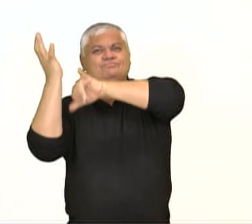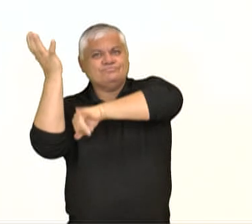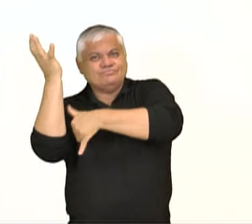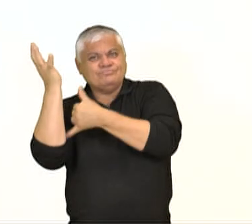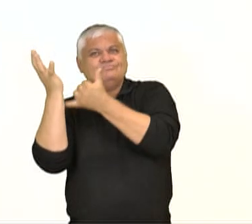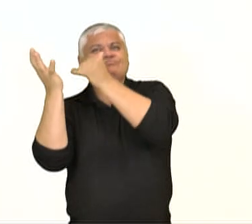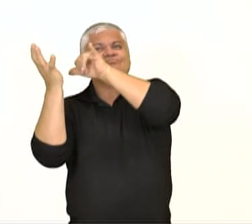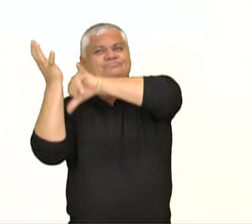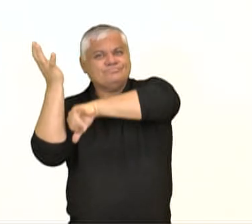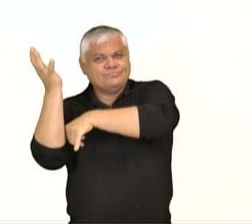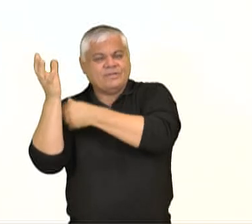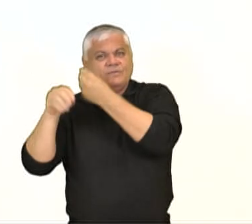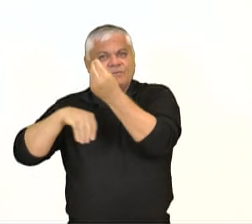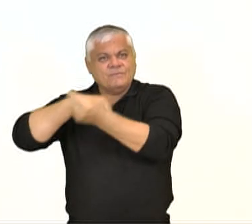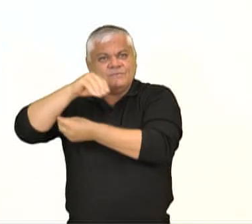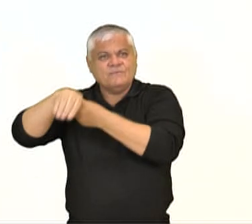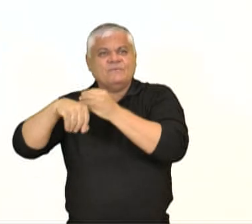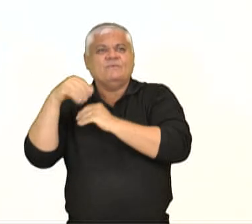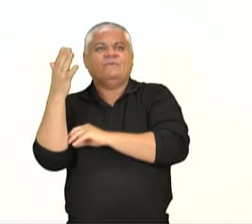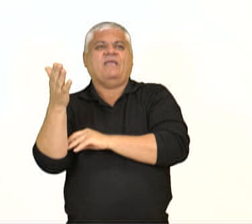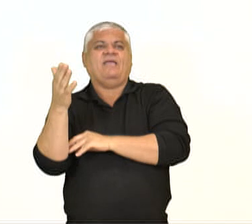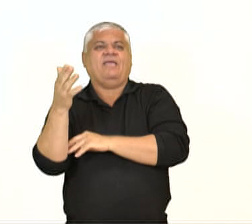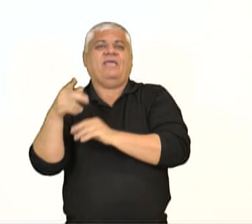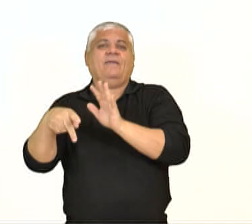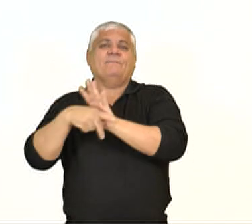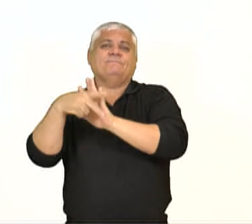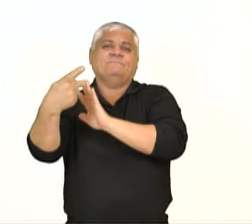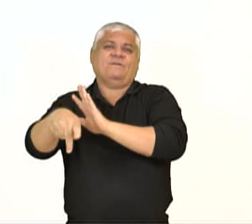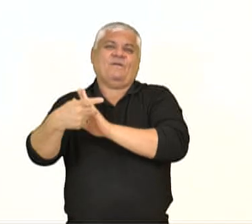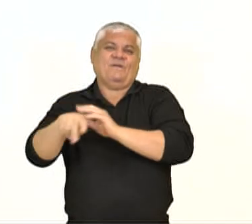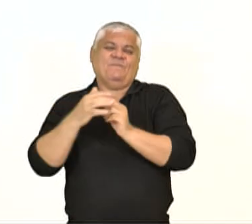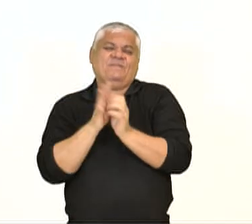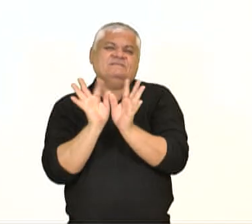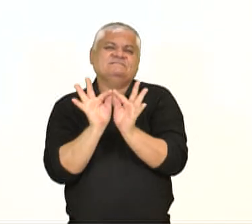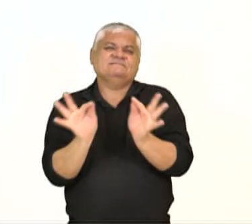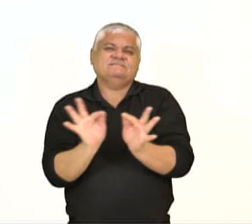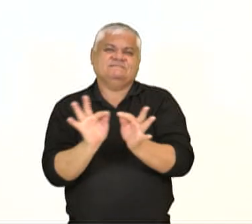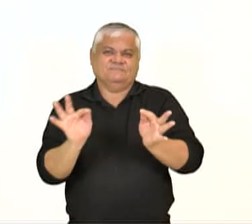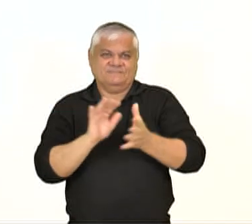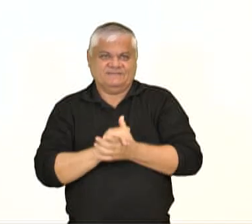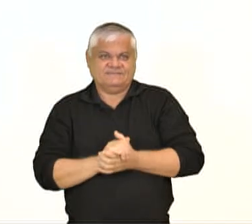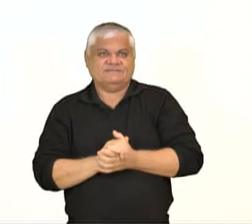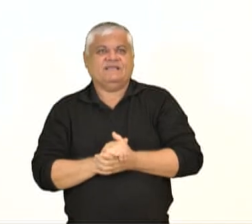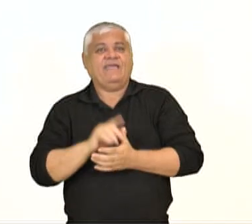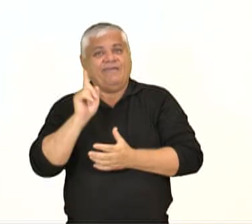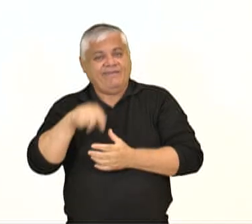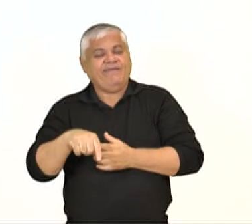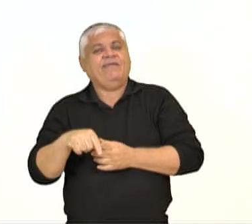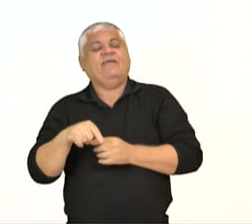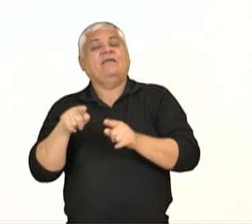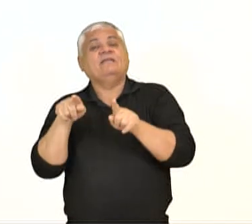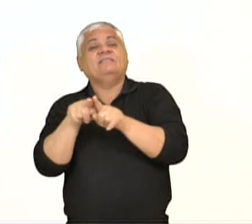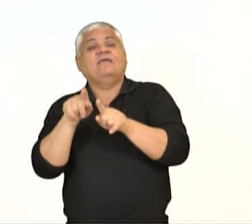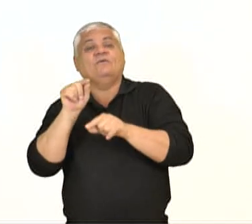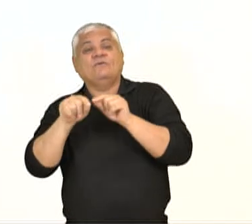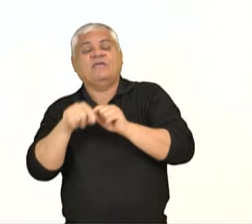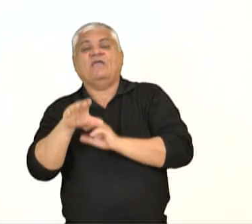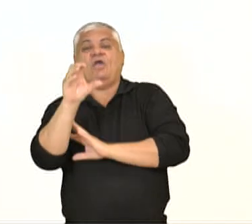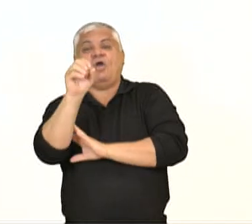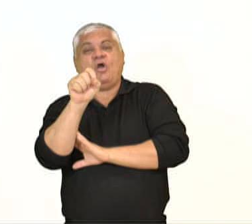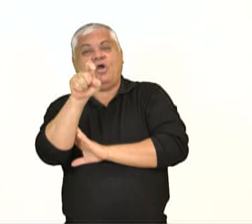Ele é convertido em substâncias mais simples, isso mesmo, na presença de quem?